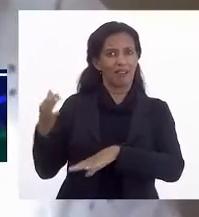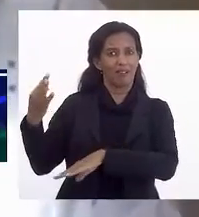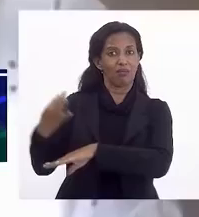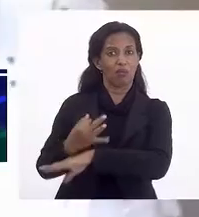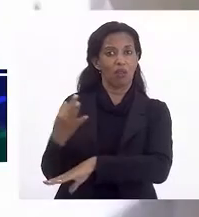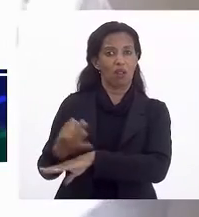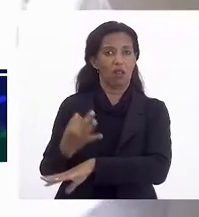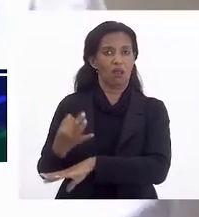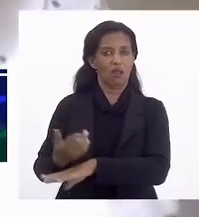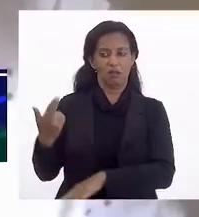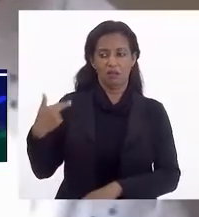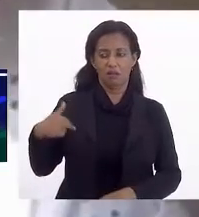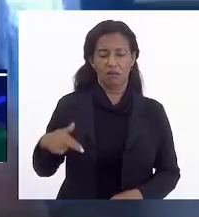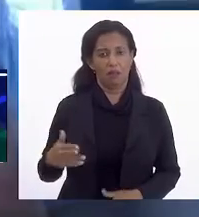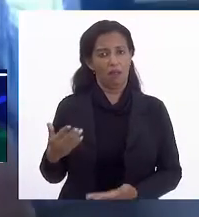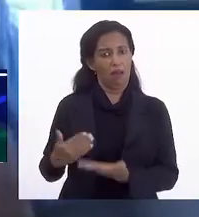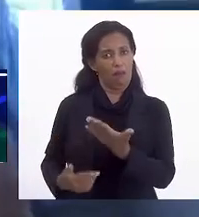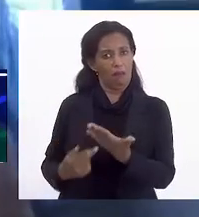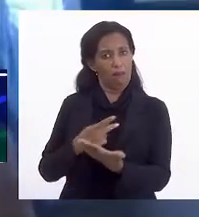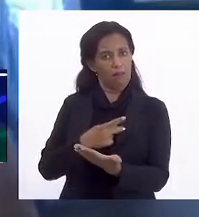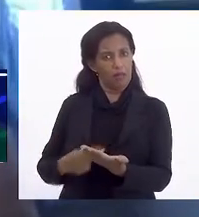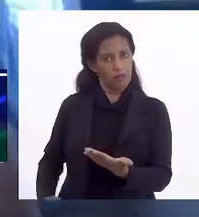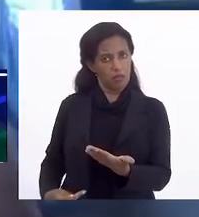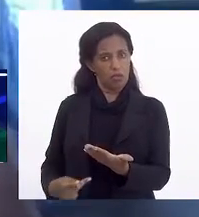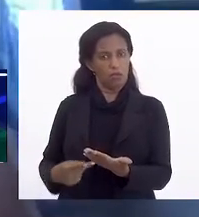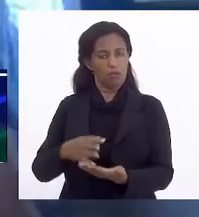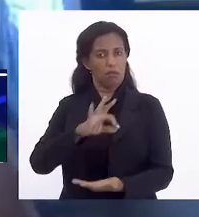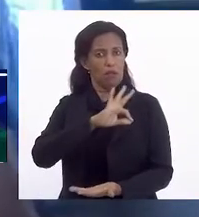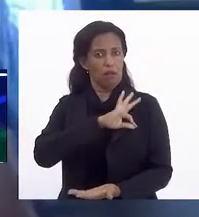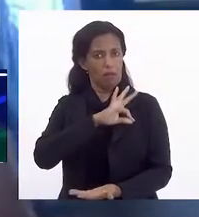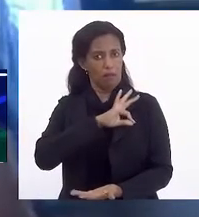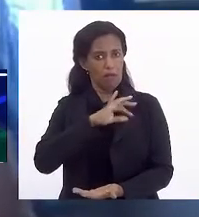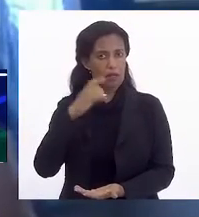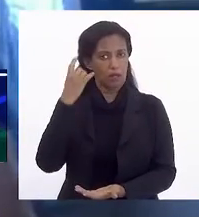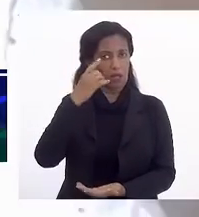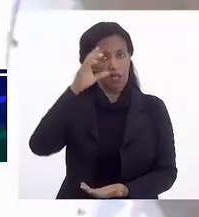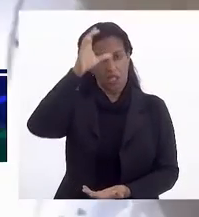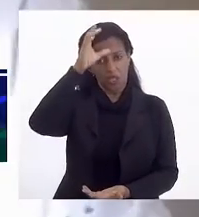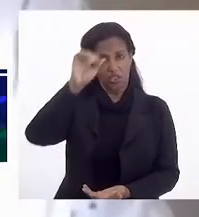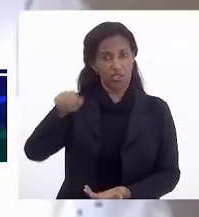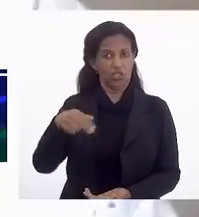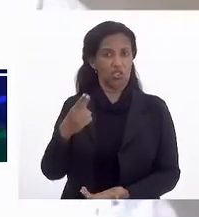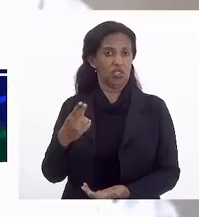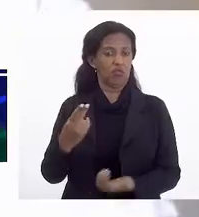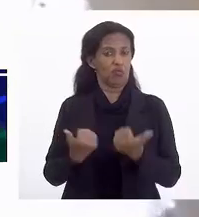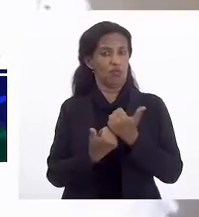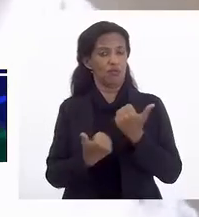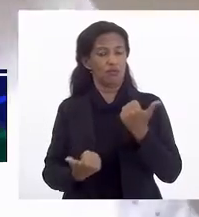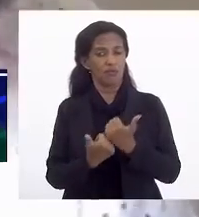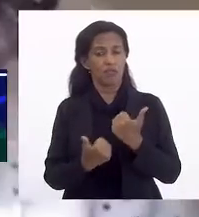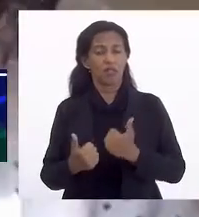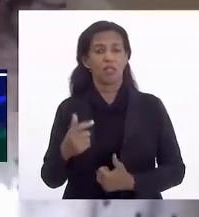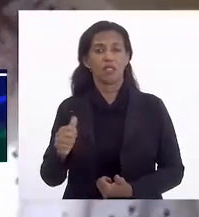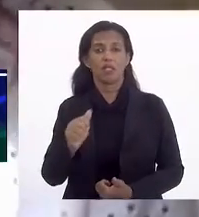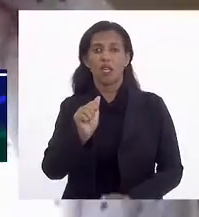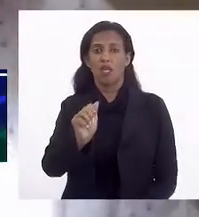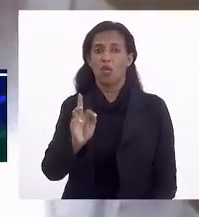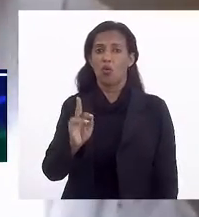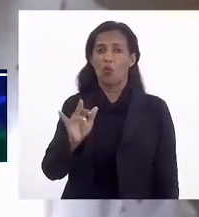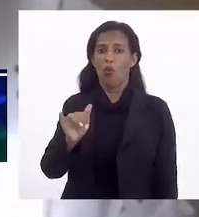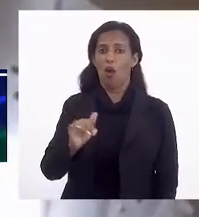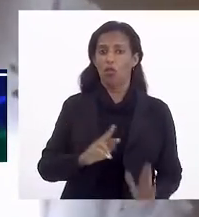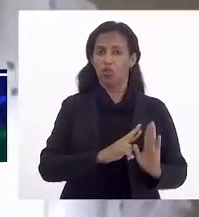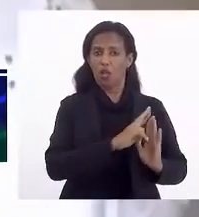na casa, presidida pela deputada Marta Rocha, da qual a deputada Tia Ju é vice-presidenta e o deputado Átila Nunes